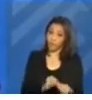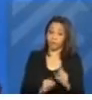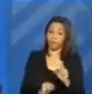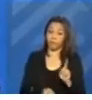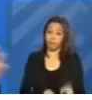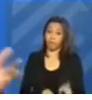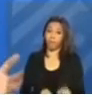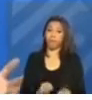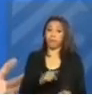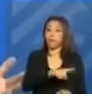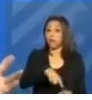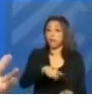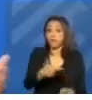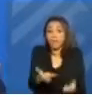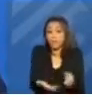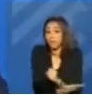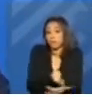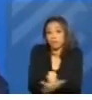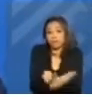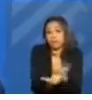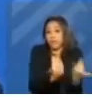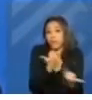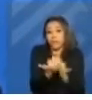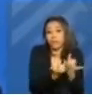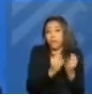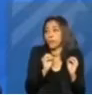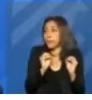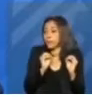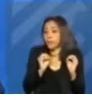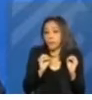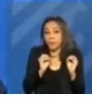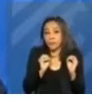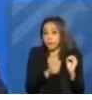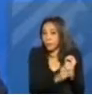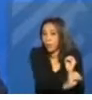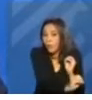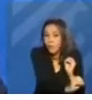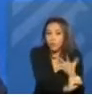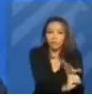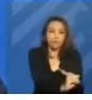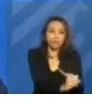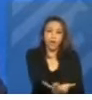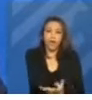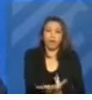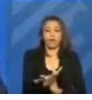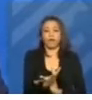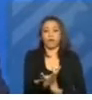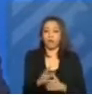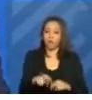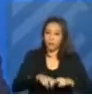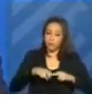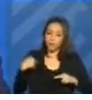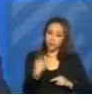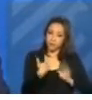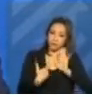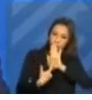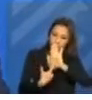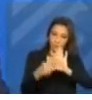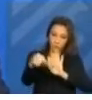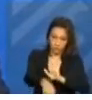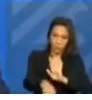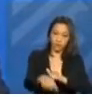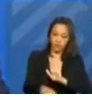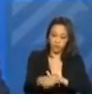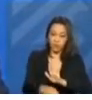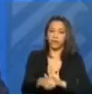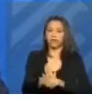informal, nós não temos a base. É a única base inexistente. Mas, como nós estamos demonstrando aqui, ela está entrando